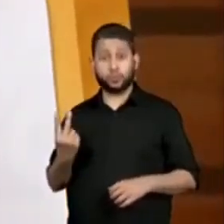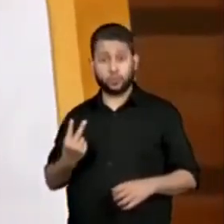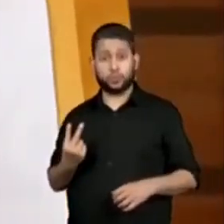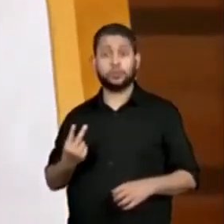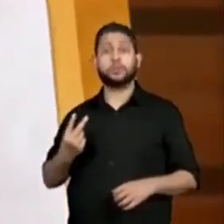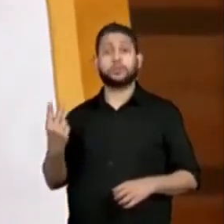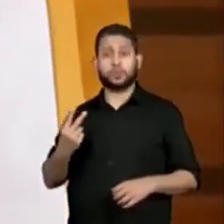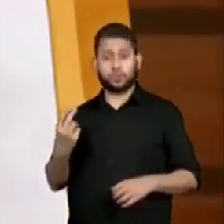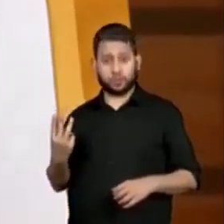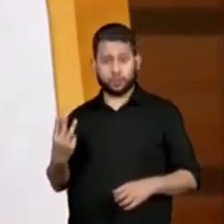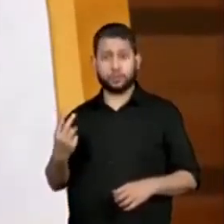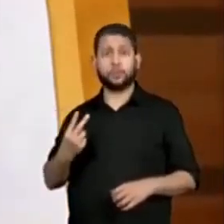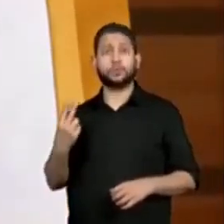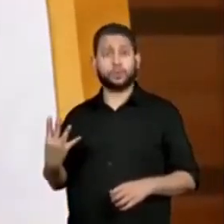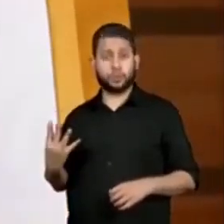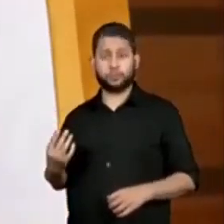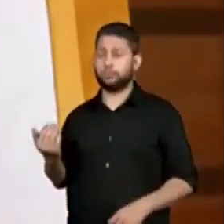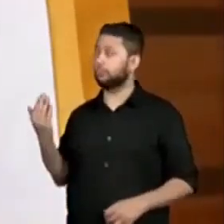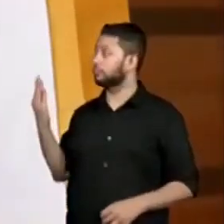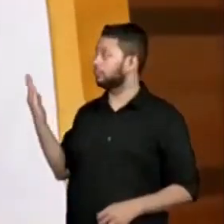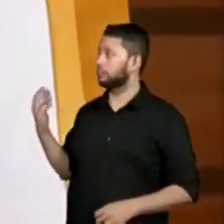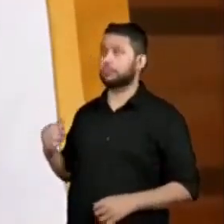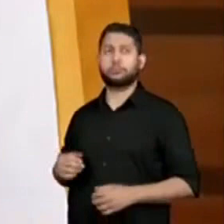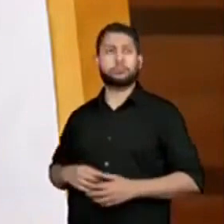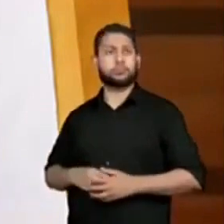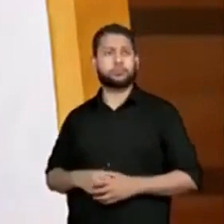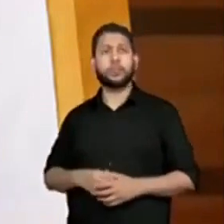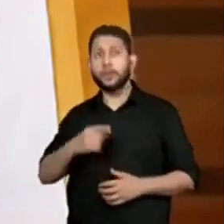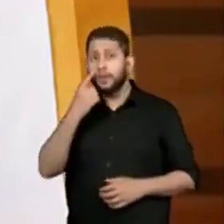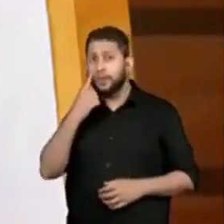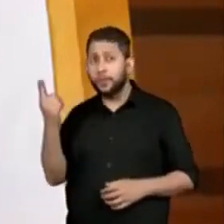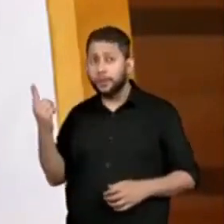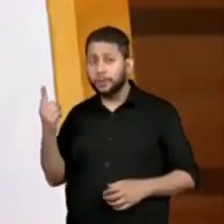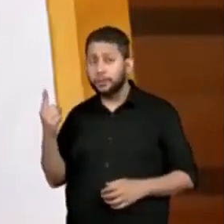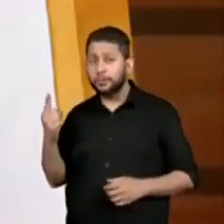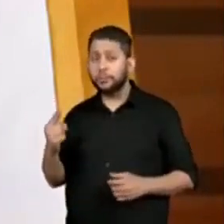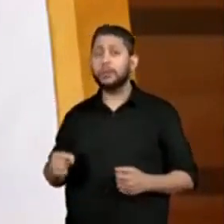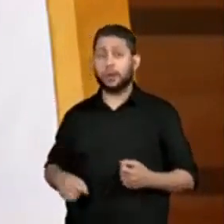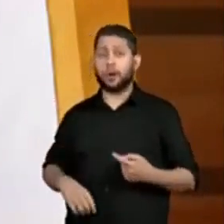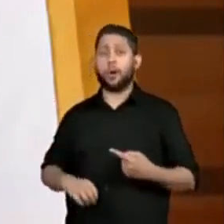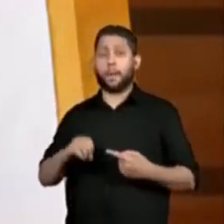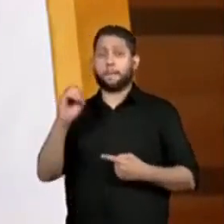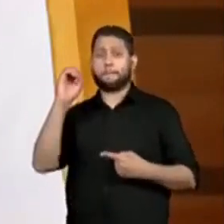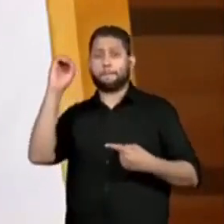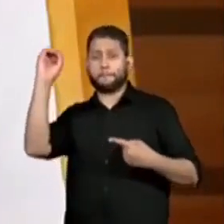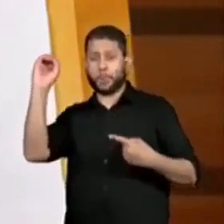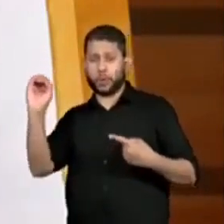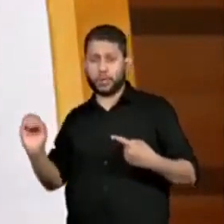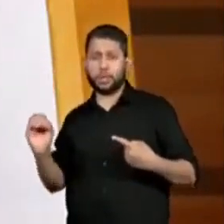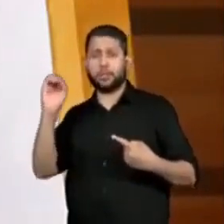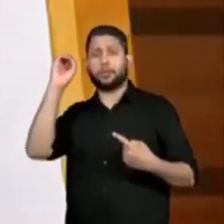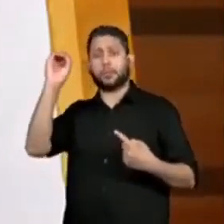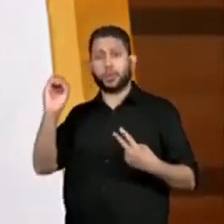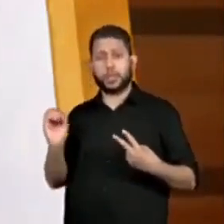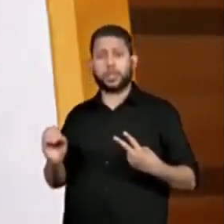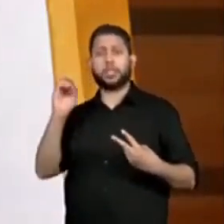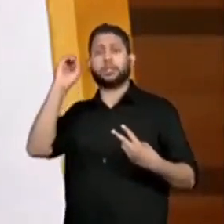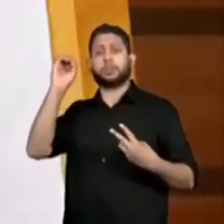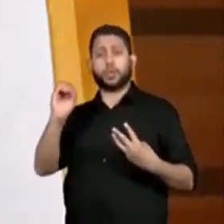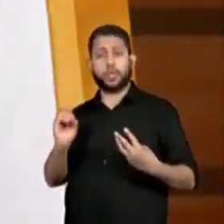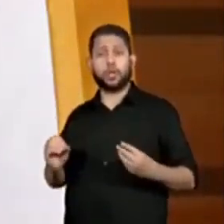23 e 24 ou supor que essas minhas bolinhas aqui todas são 24